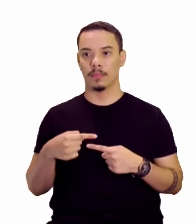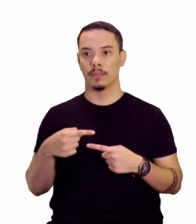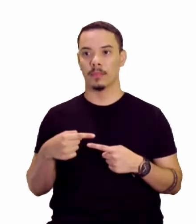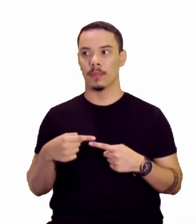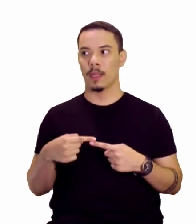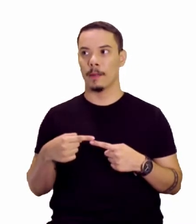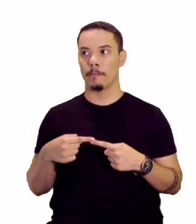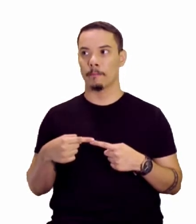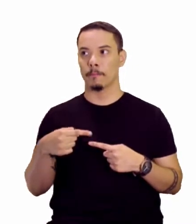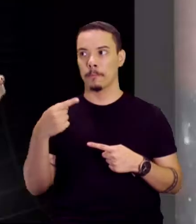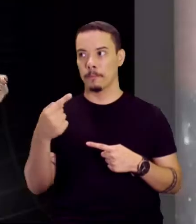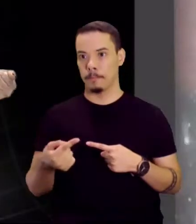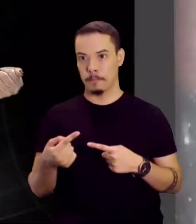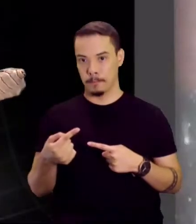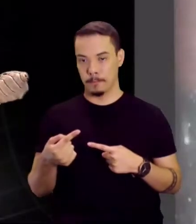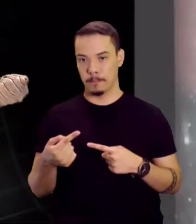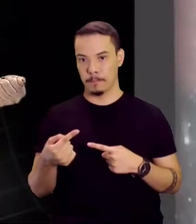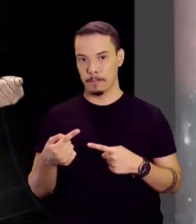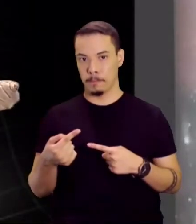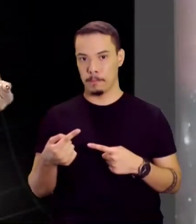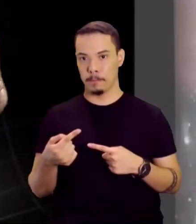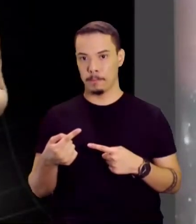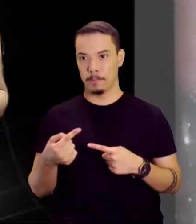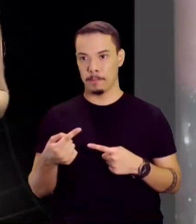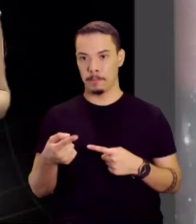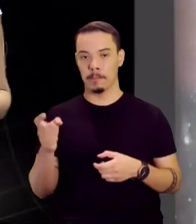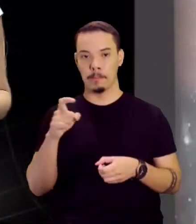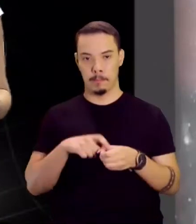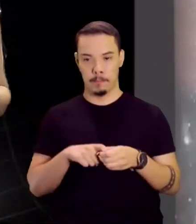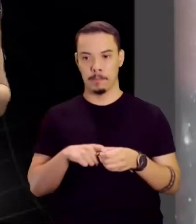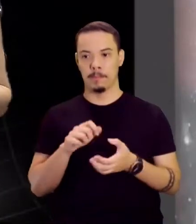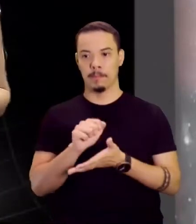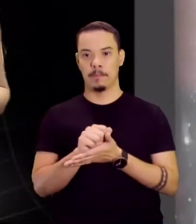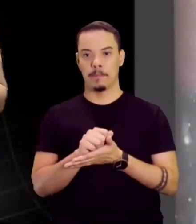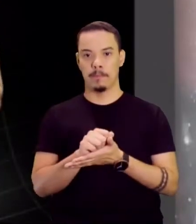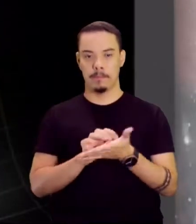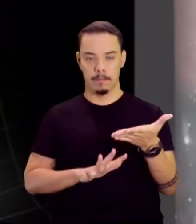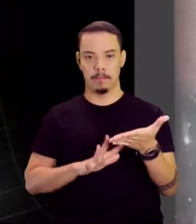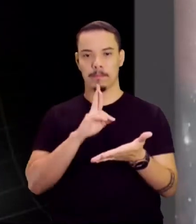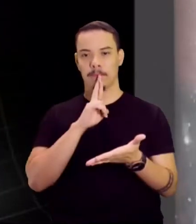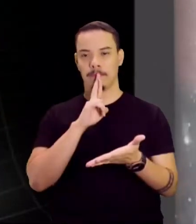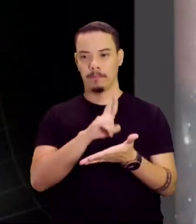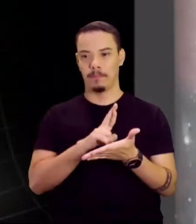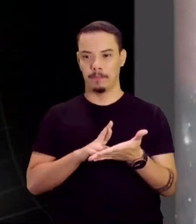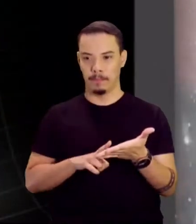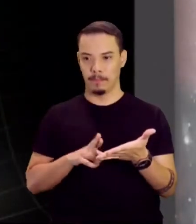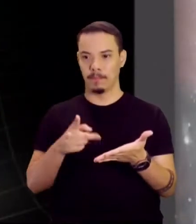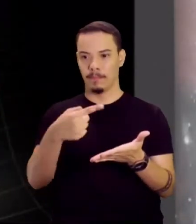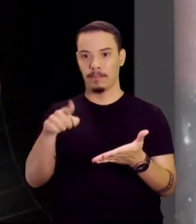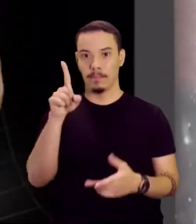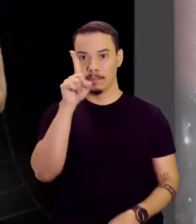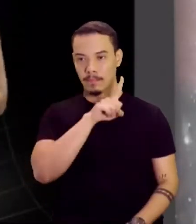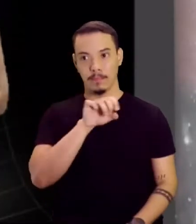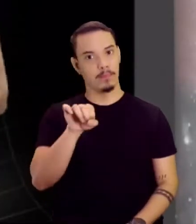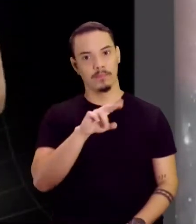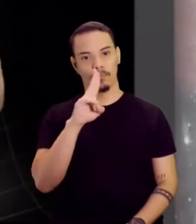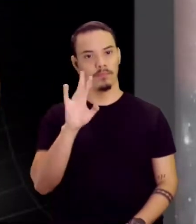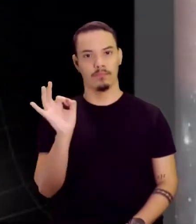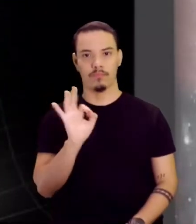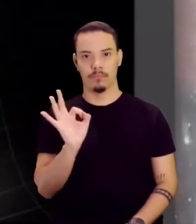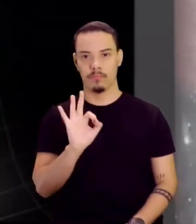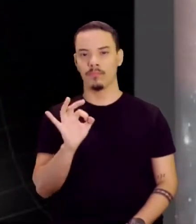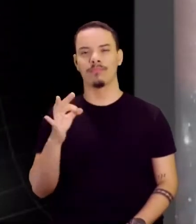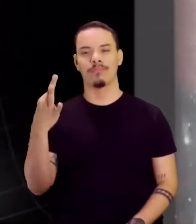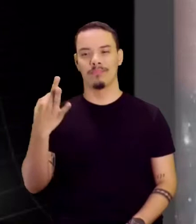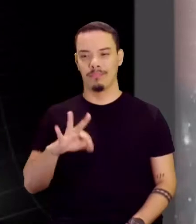aqui, vem com nós aqui. Né, pessoal? E daqui a pouco... Nós voltamos para ver se vocês erraram alguma coisa ou não. Com